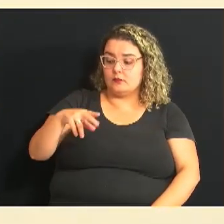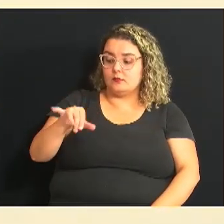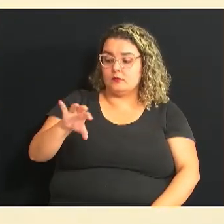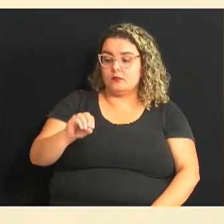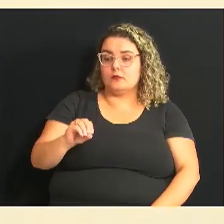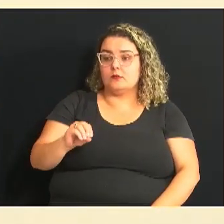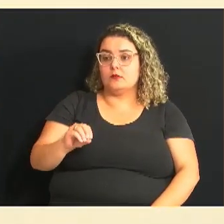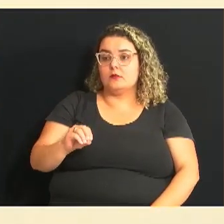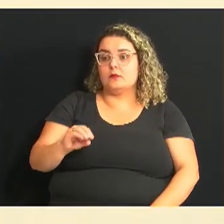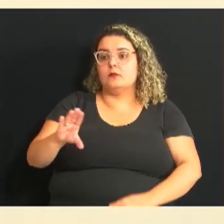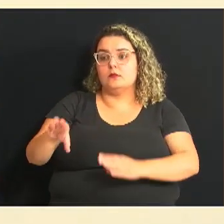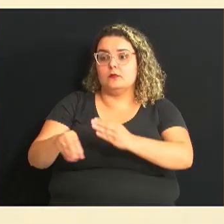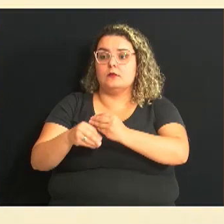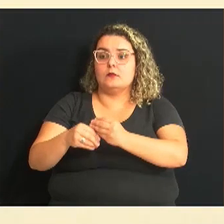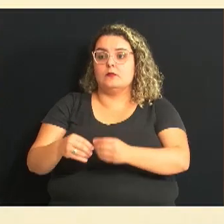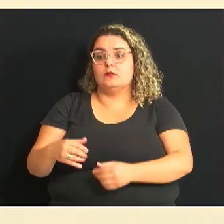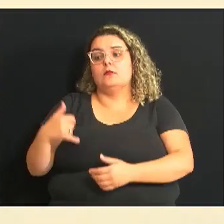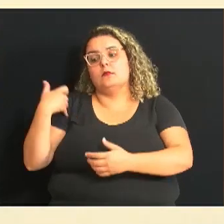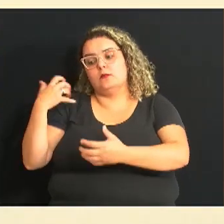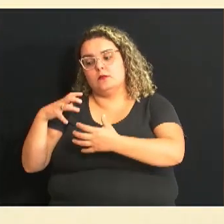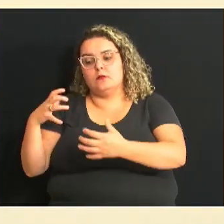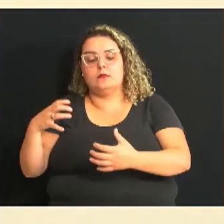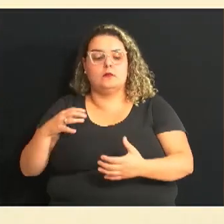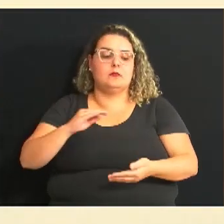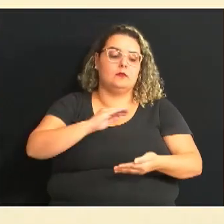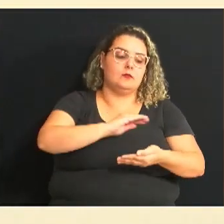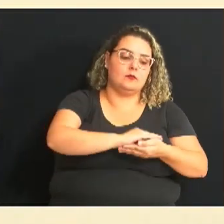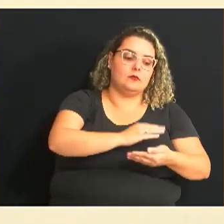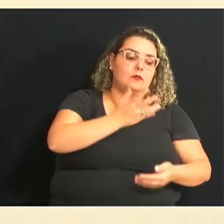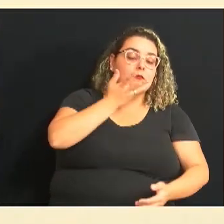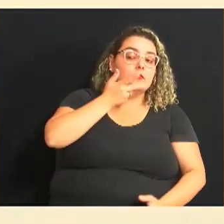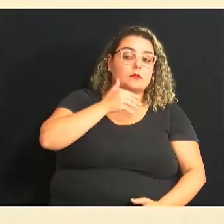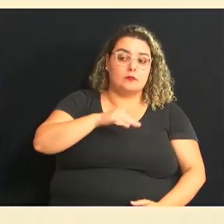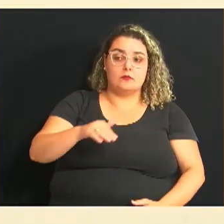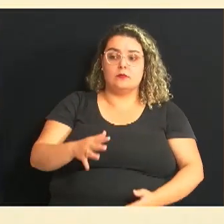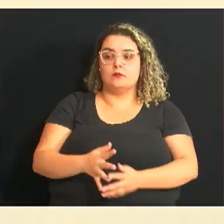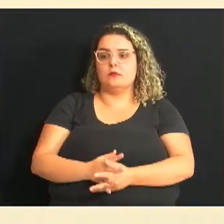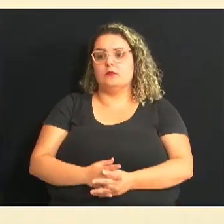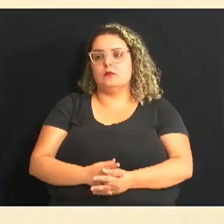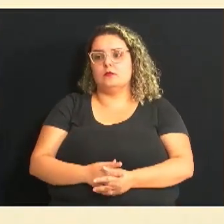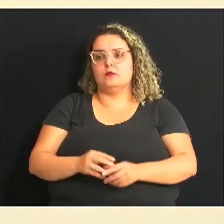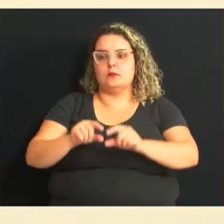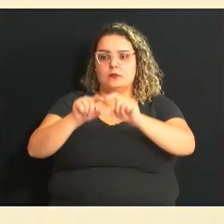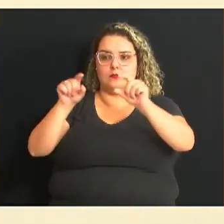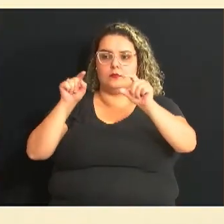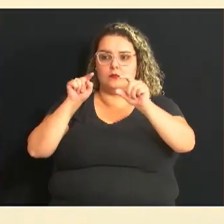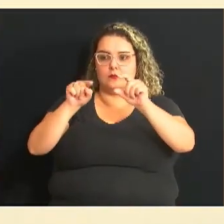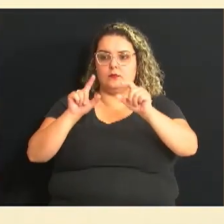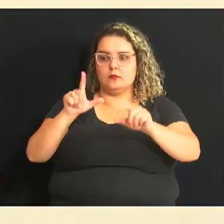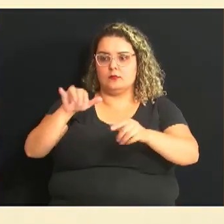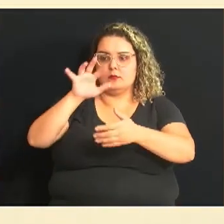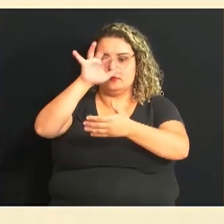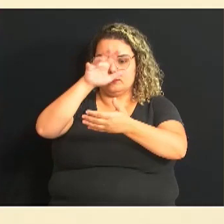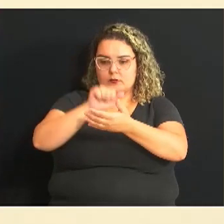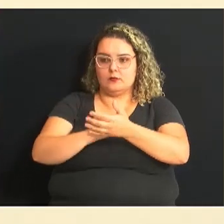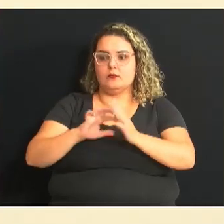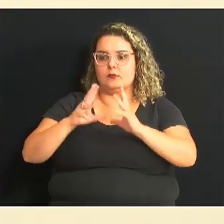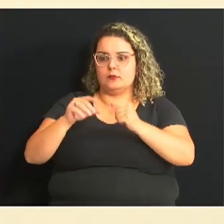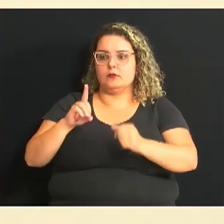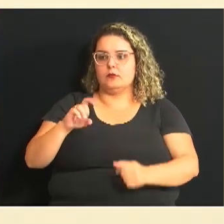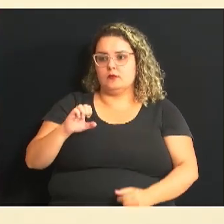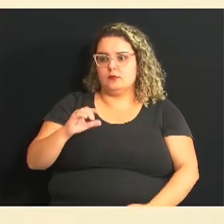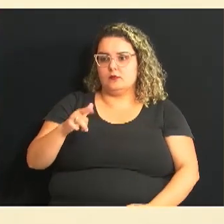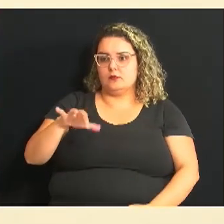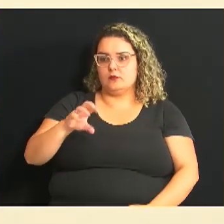Idoso. Essa aba, você clica nessa aba e visualiza, porque a aba, a hora que você clica nessa aba, depois de preencher toda a declaração, ela